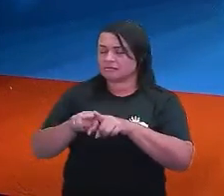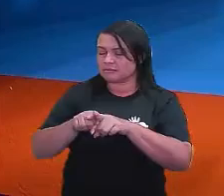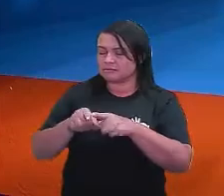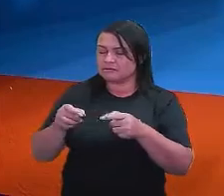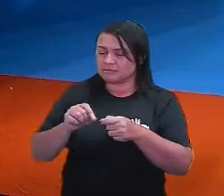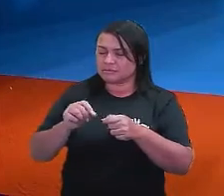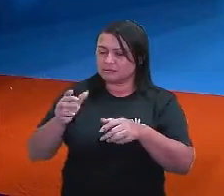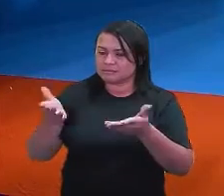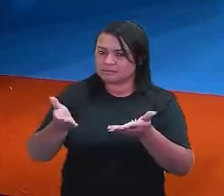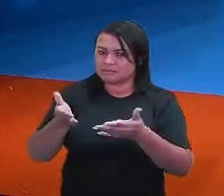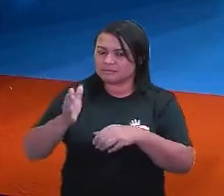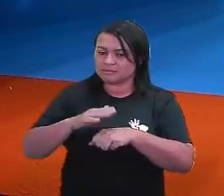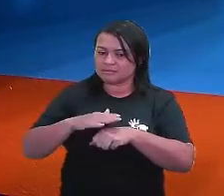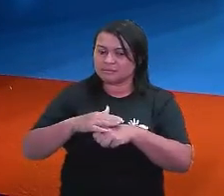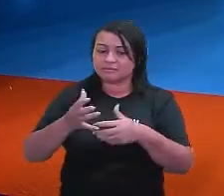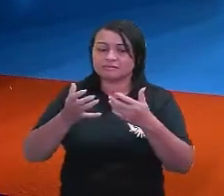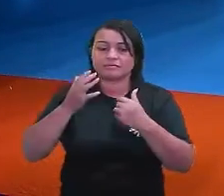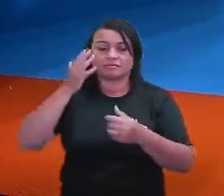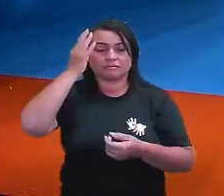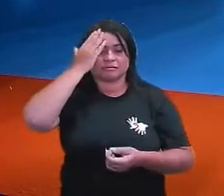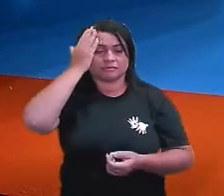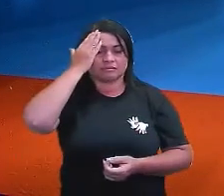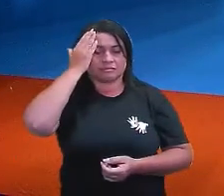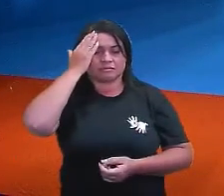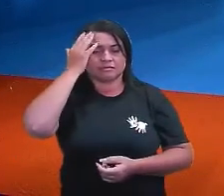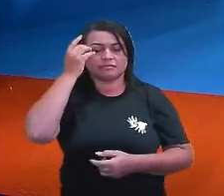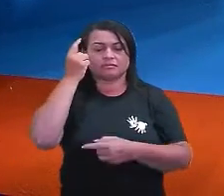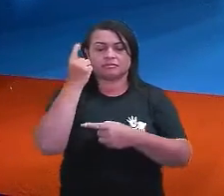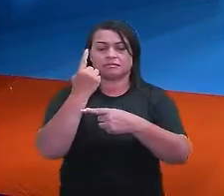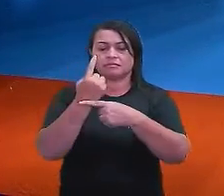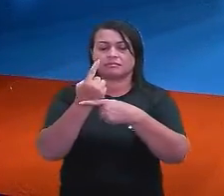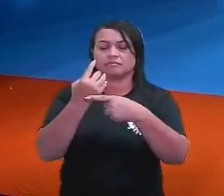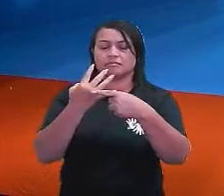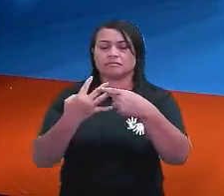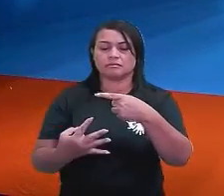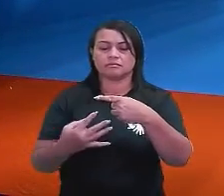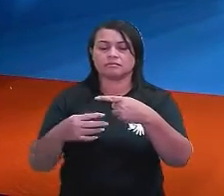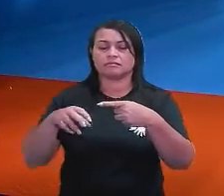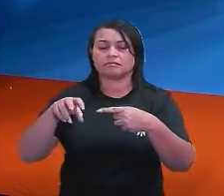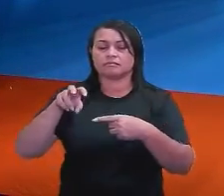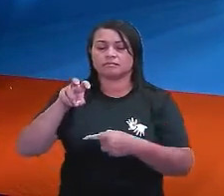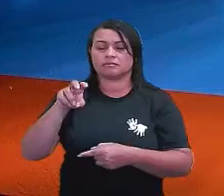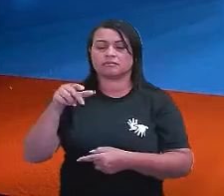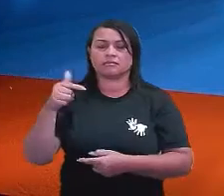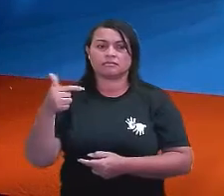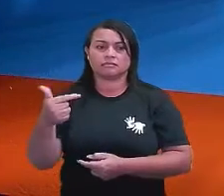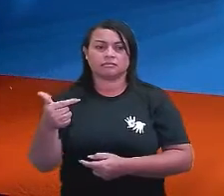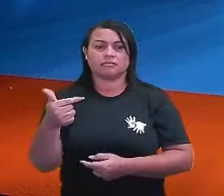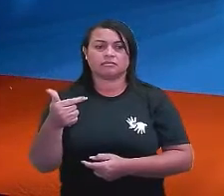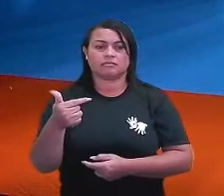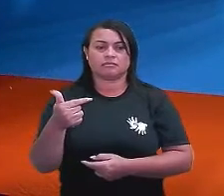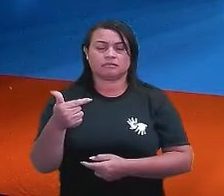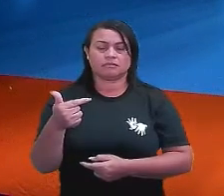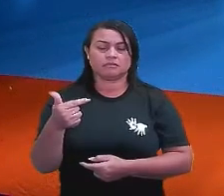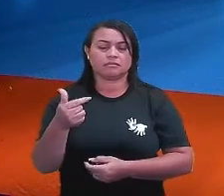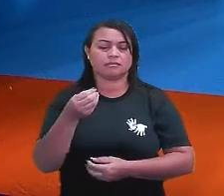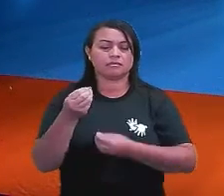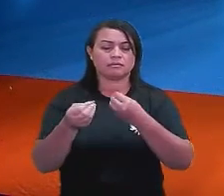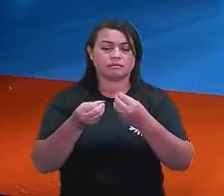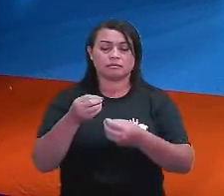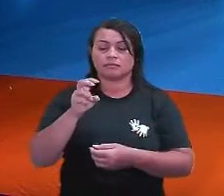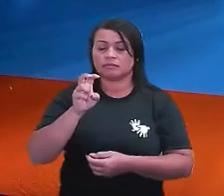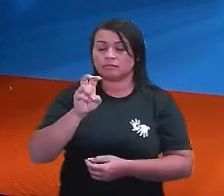agora. Eu quero saber 1/4 de 52. Vou pegar